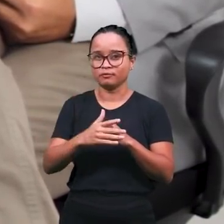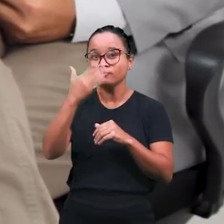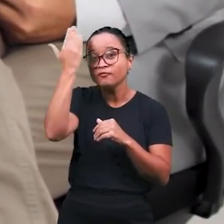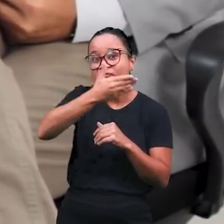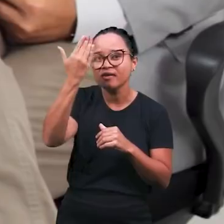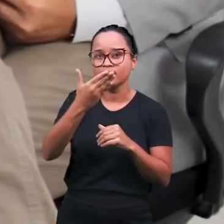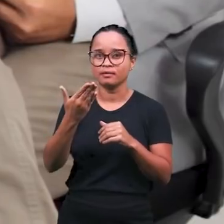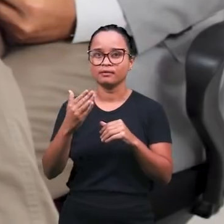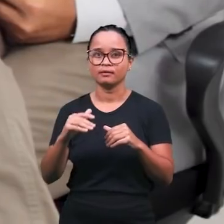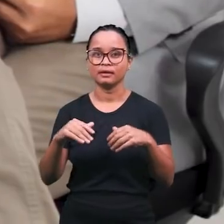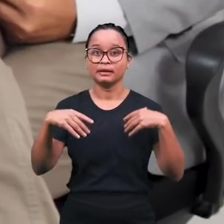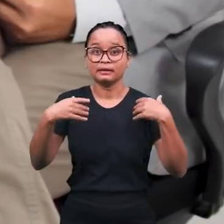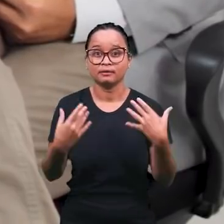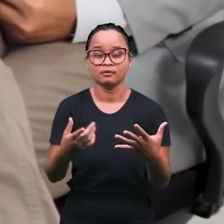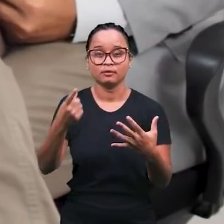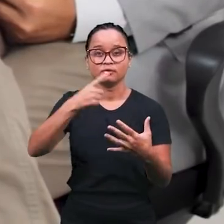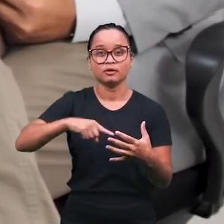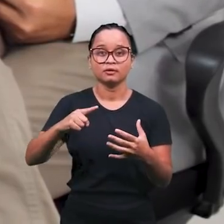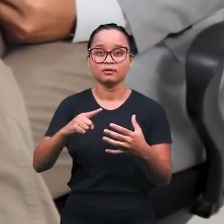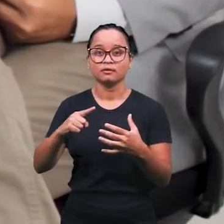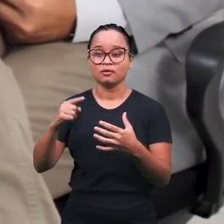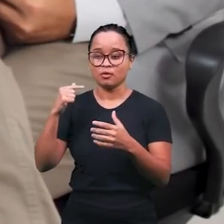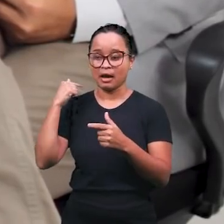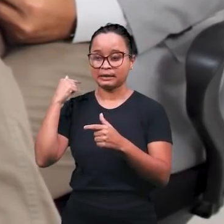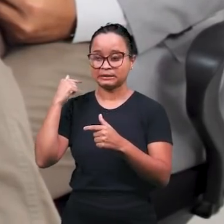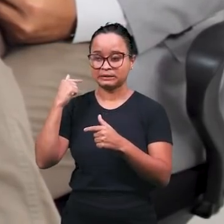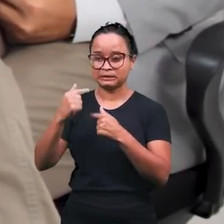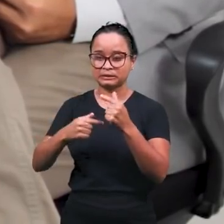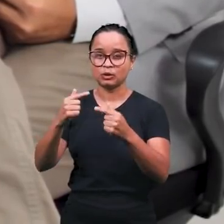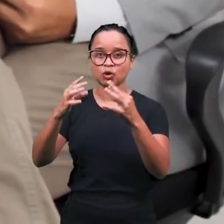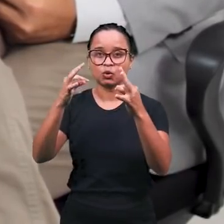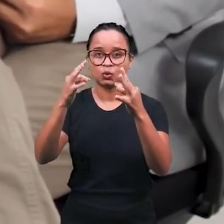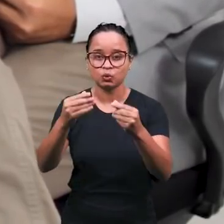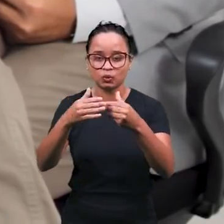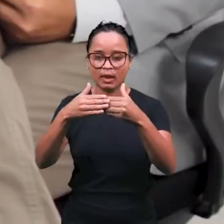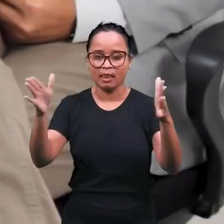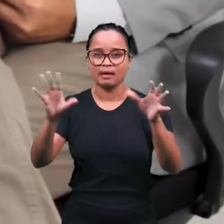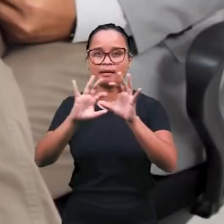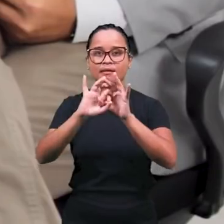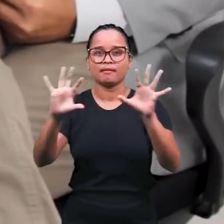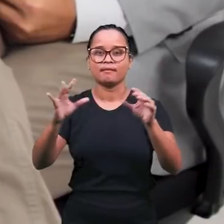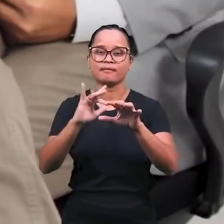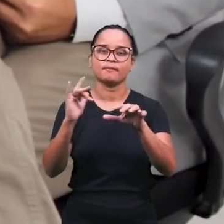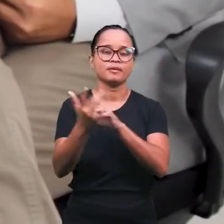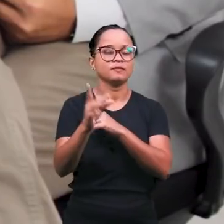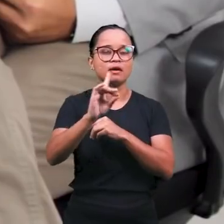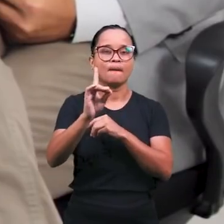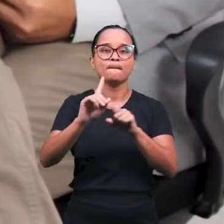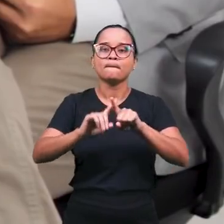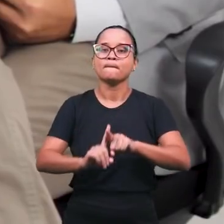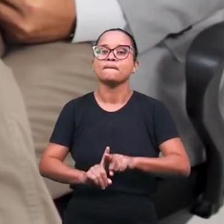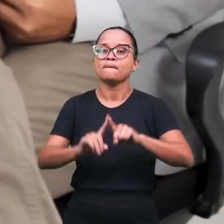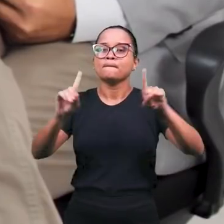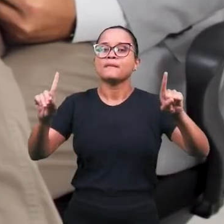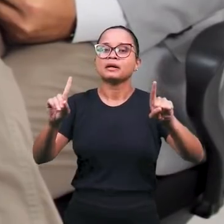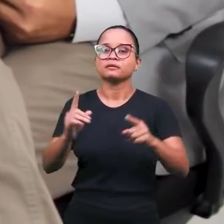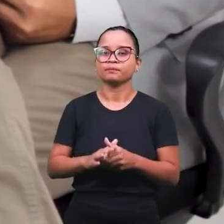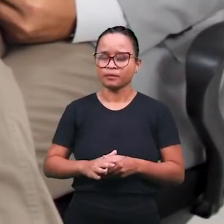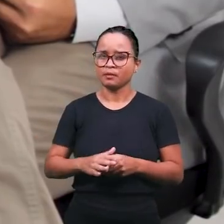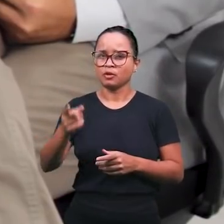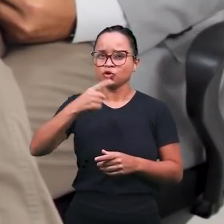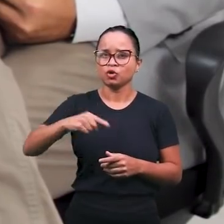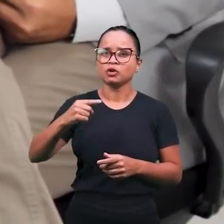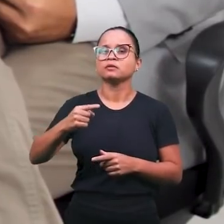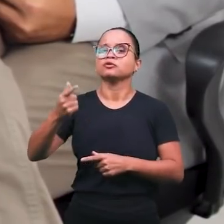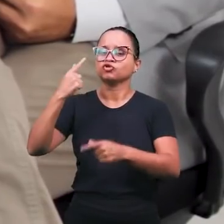sim. Nós não somos a geração que vivemos toda essa abertura, né, das mídias. Mas nós somos uma